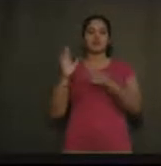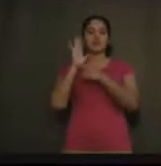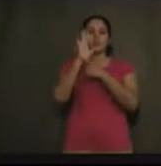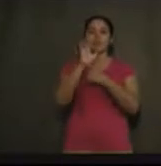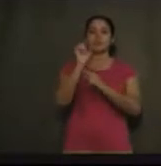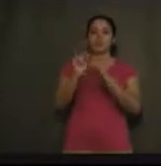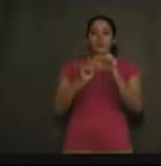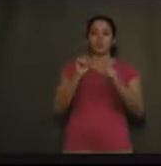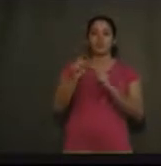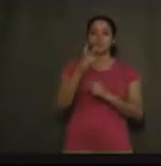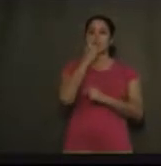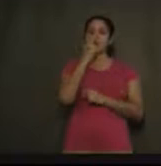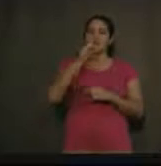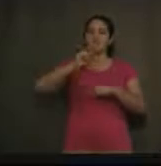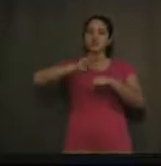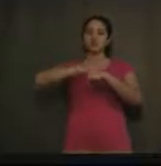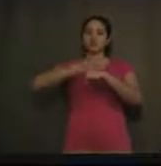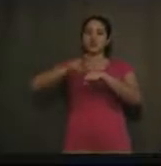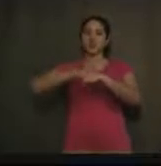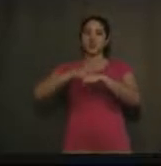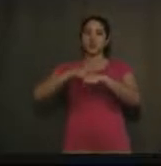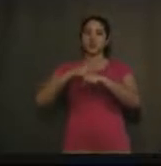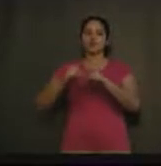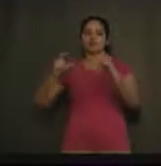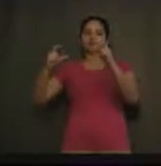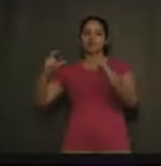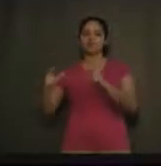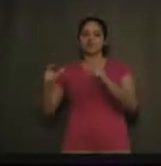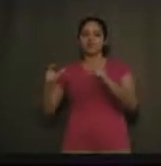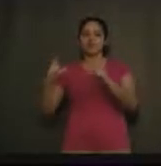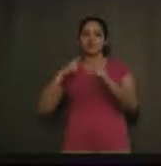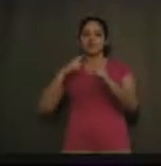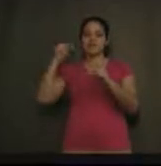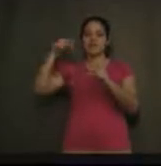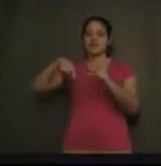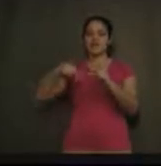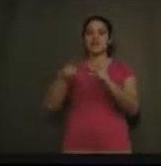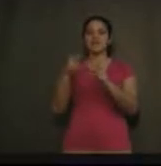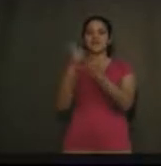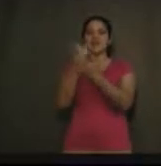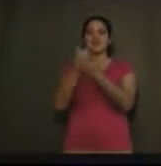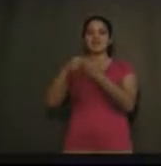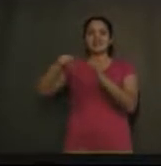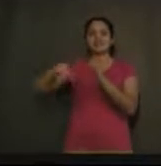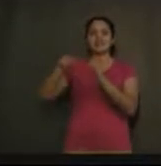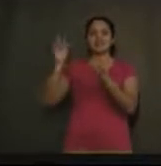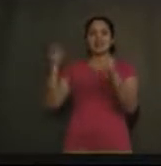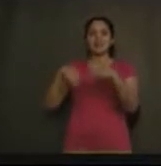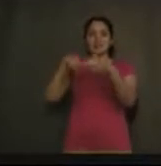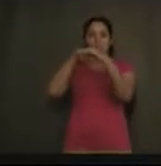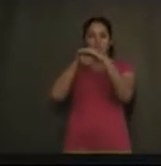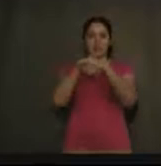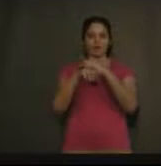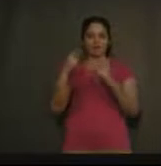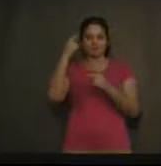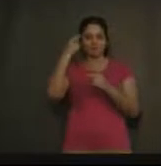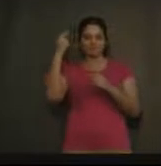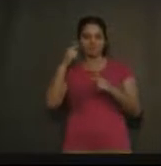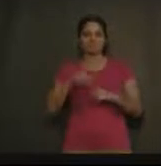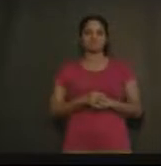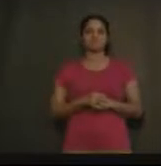você comprava a barra de chocolate e vinham dentro figurinhas para colecionar. E Poincaré era a figurinha